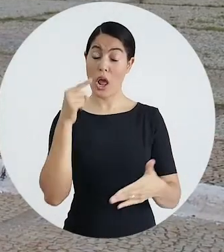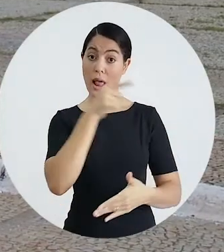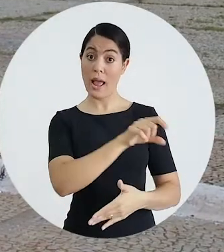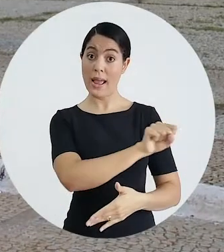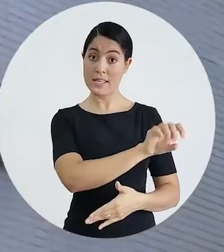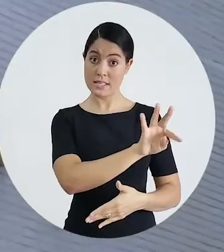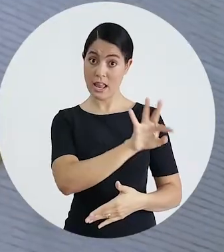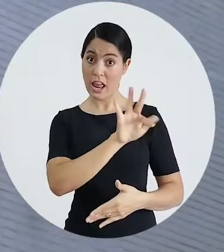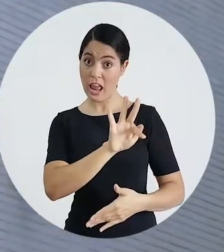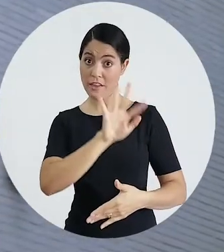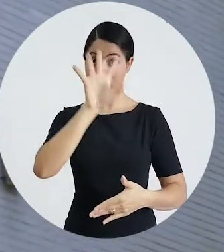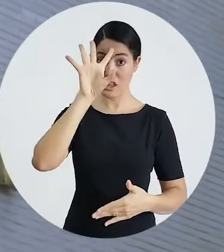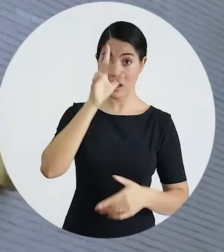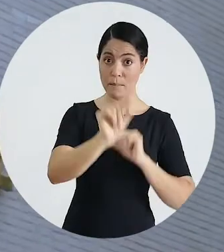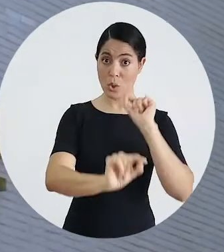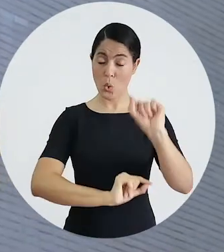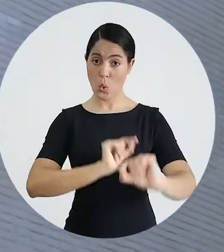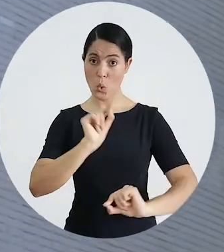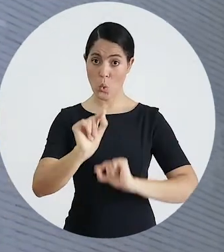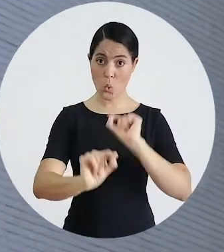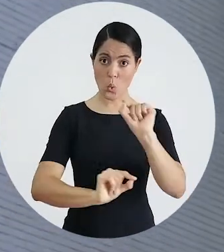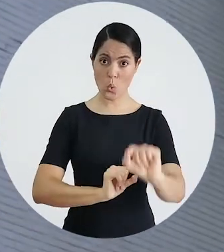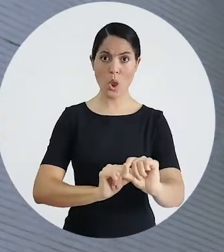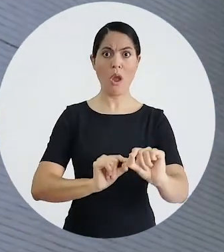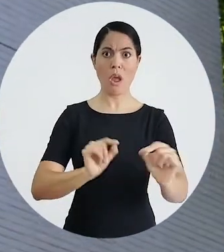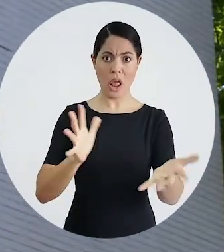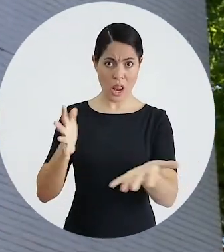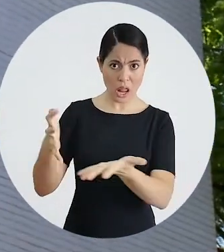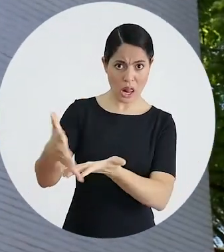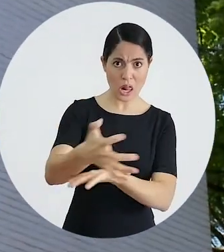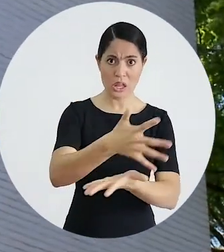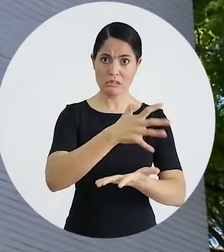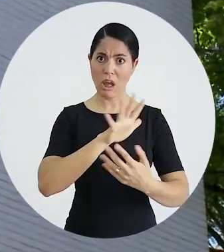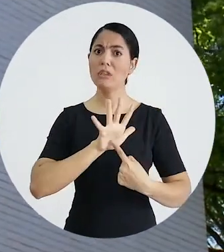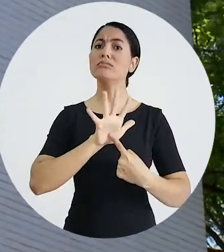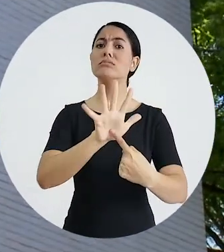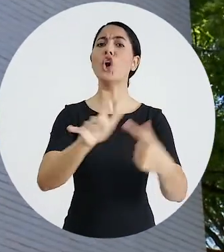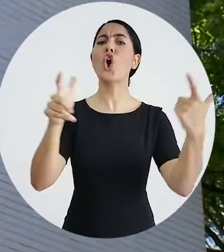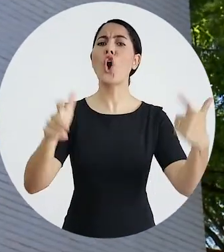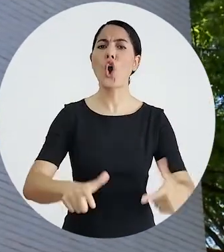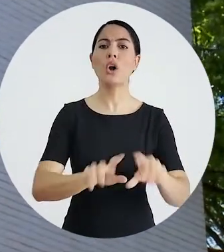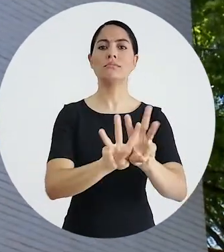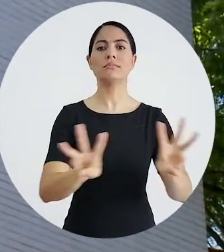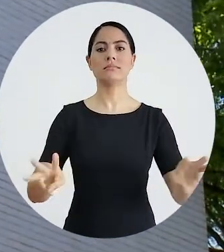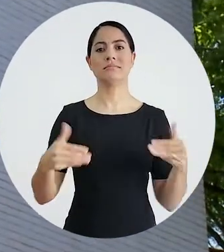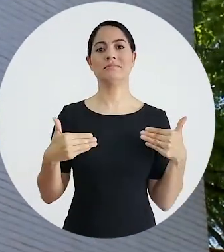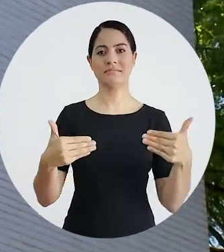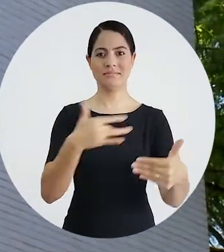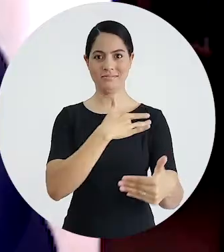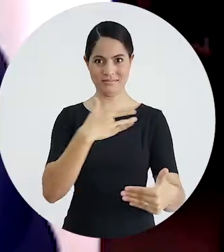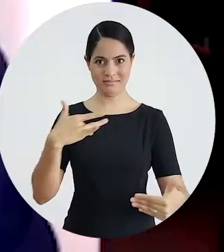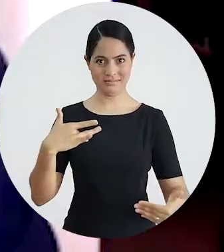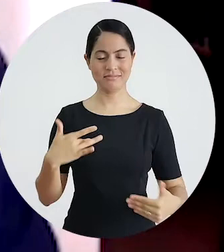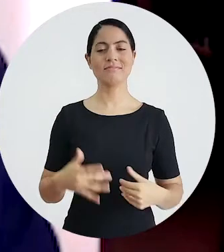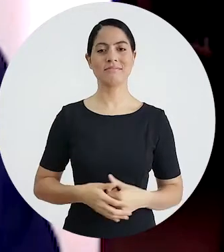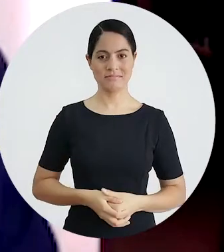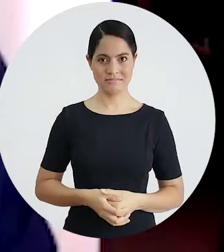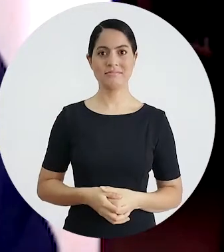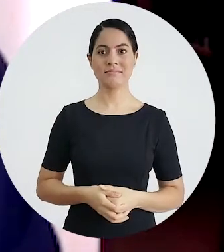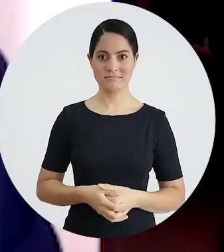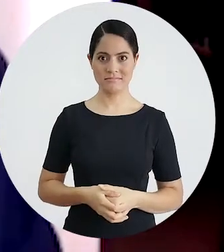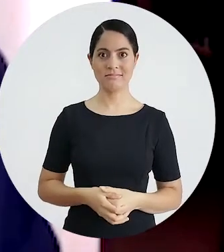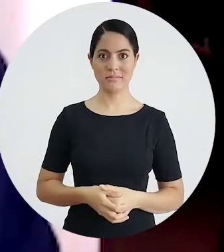de agora, a divulgação dos dados esteja disponível na página oficial do Ministério da Saúde.